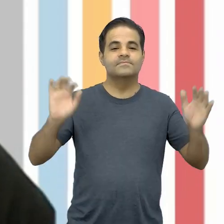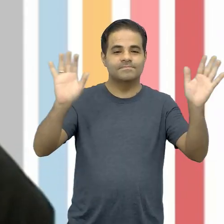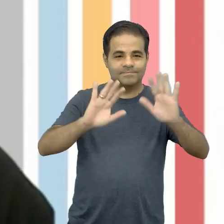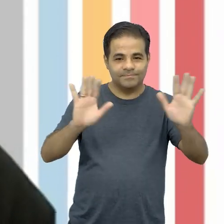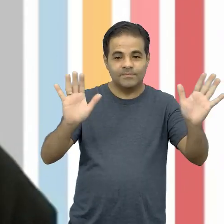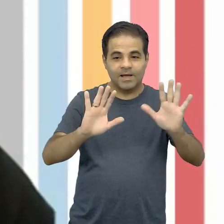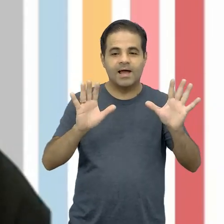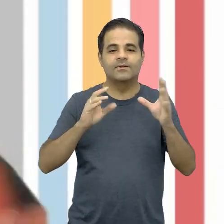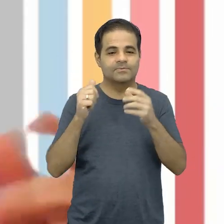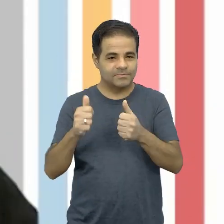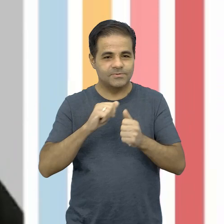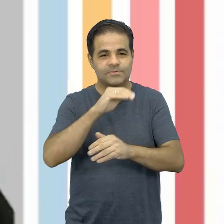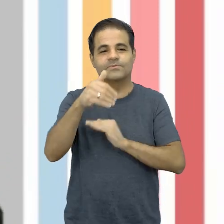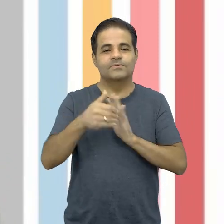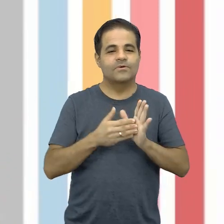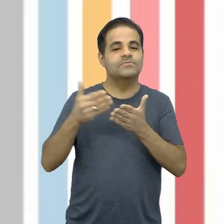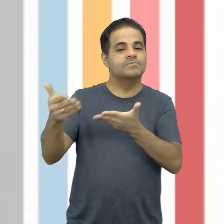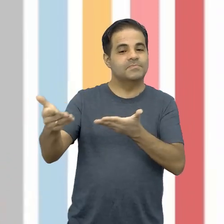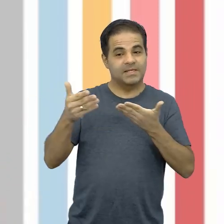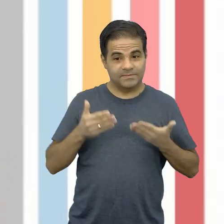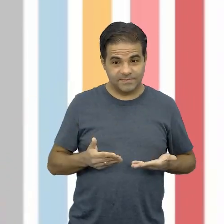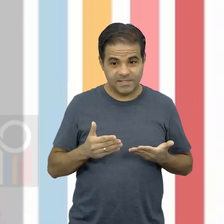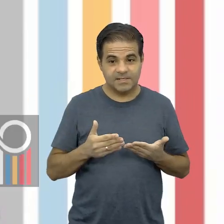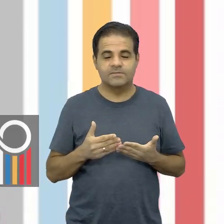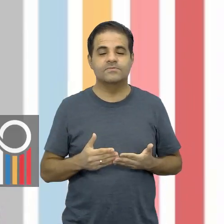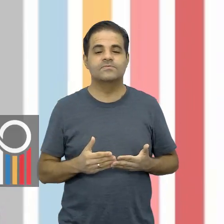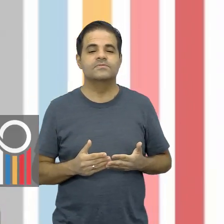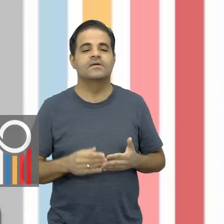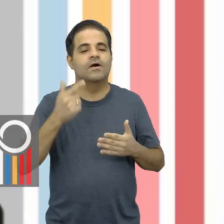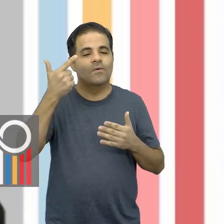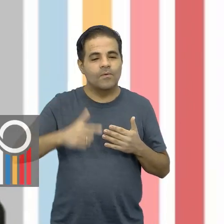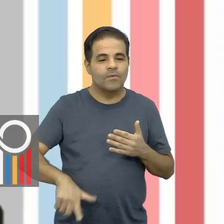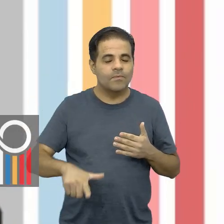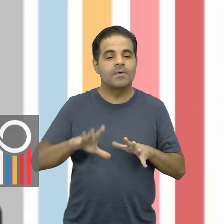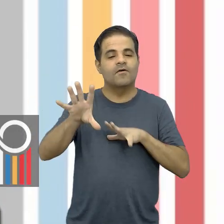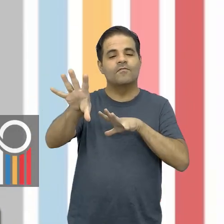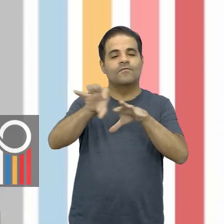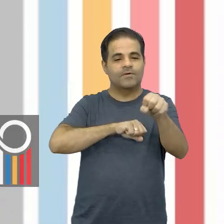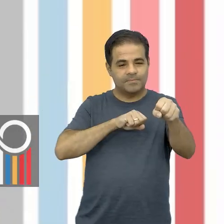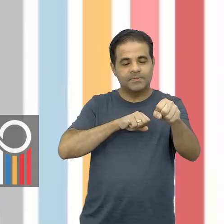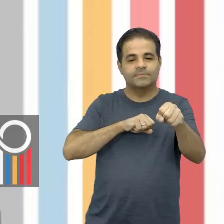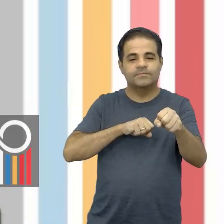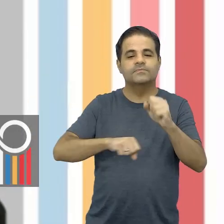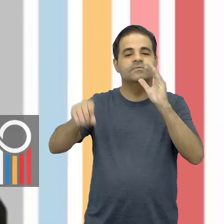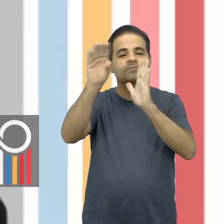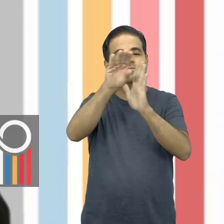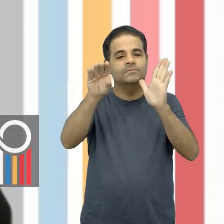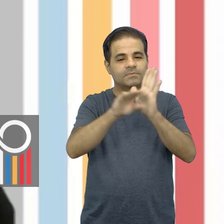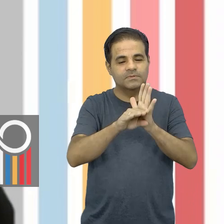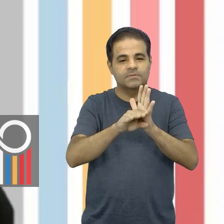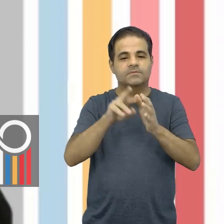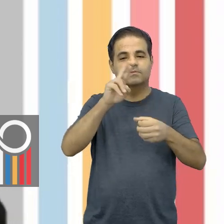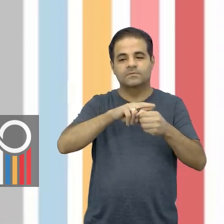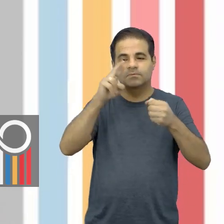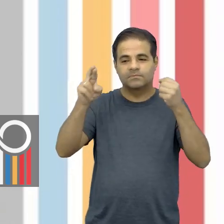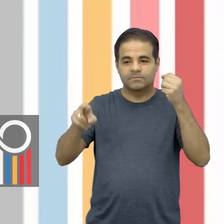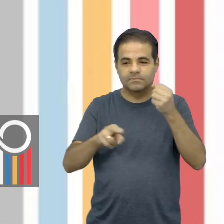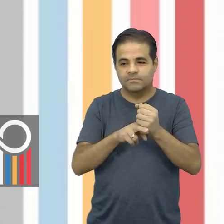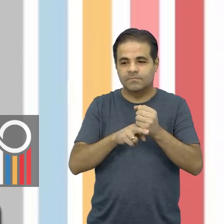Olá a todos, sejam todos muito bem-vindos a mais uma formação do programa de recuperação